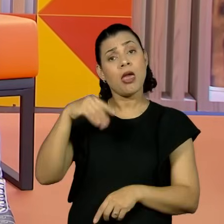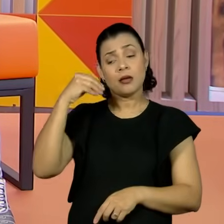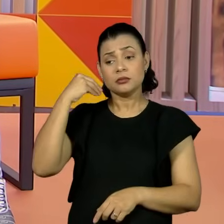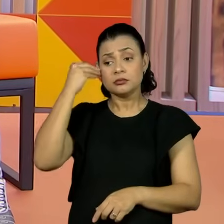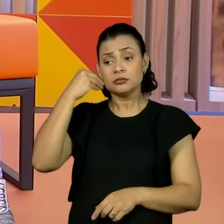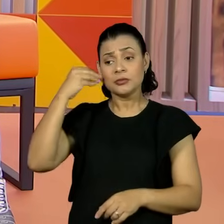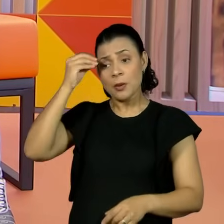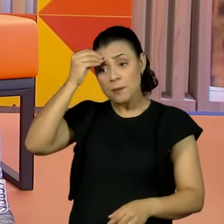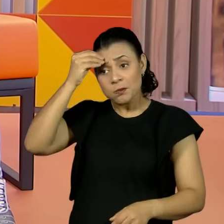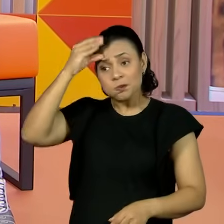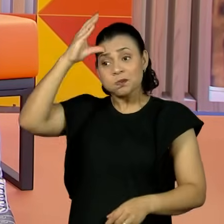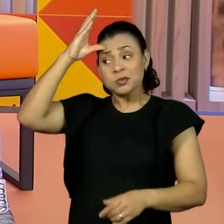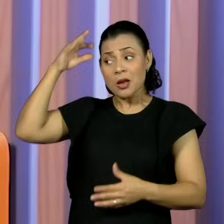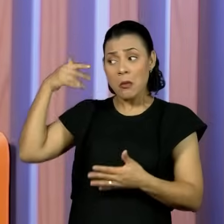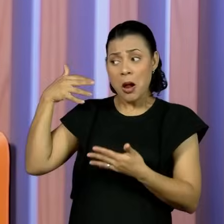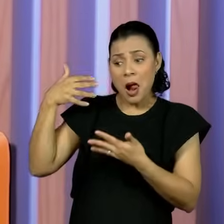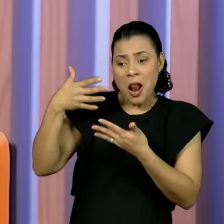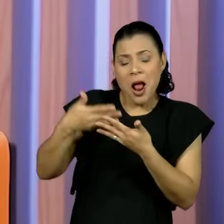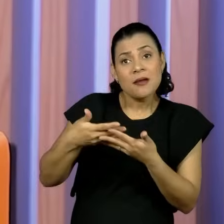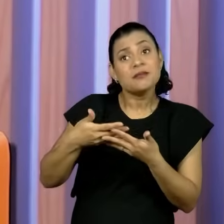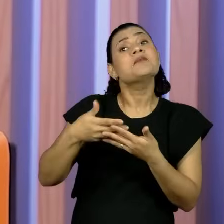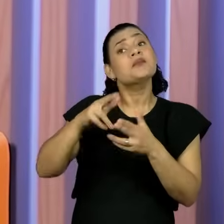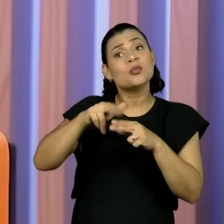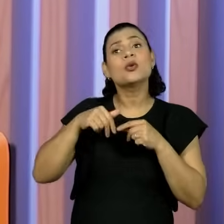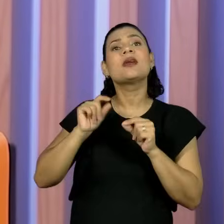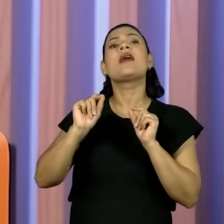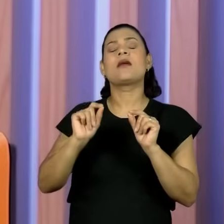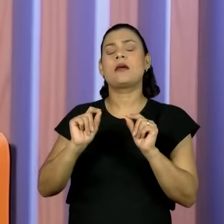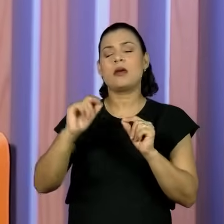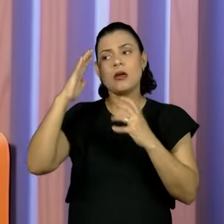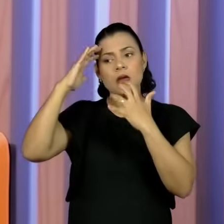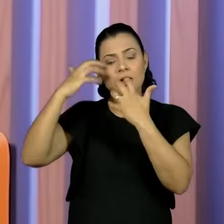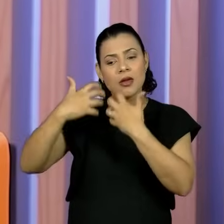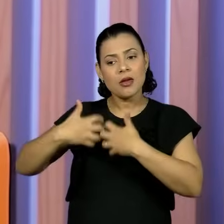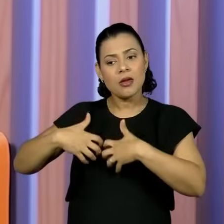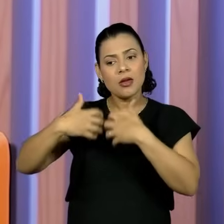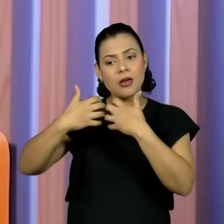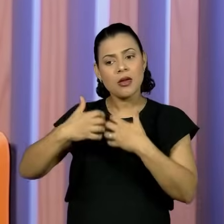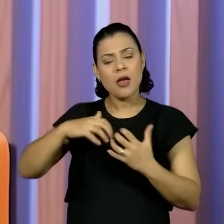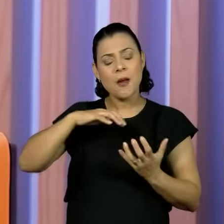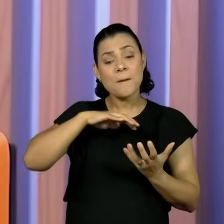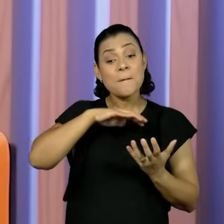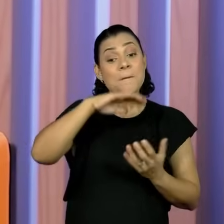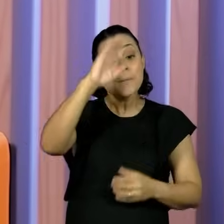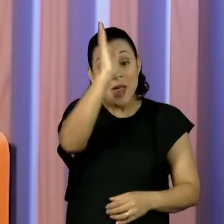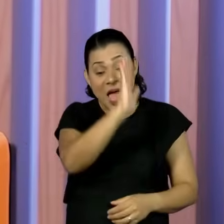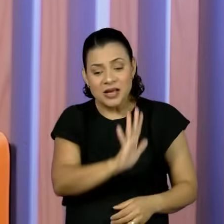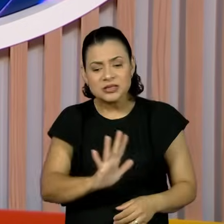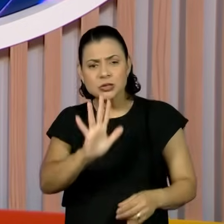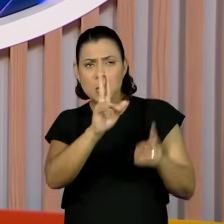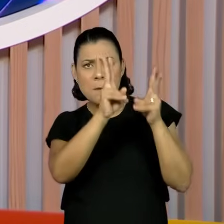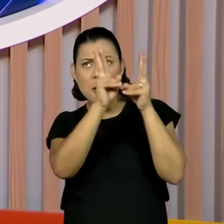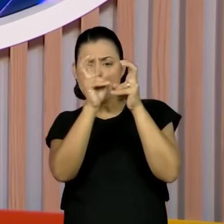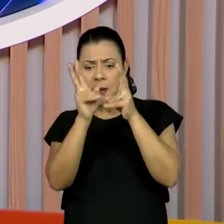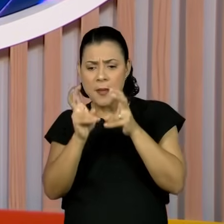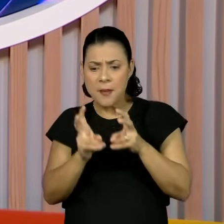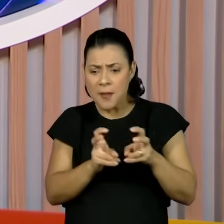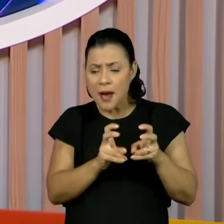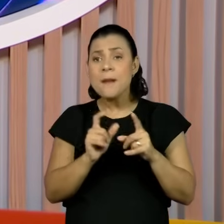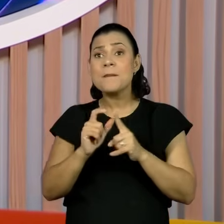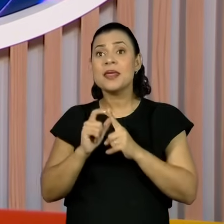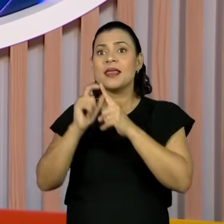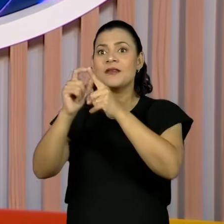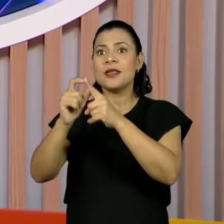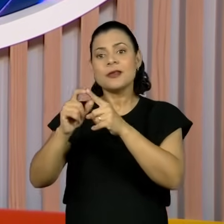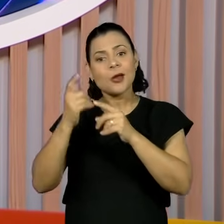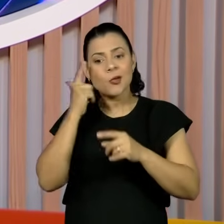em que eles proporcionam uma lente crítica para se observar o Brasil a partir da periferia. Bom, gente, vamos assistir